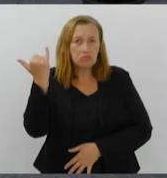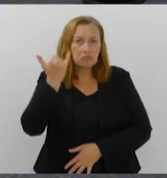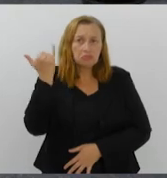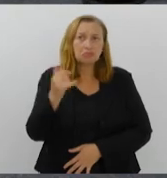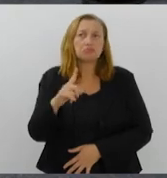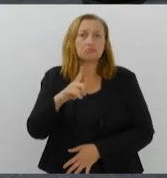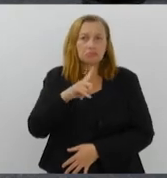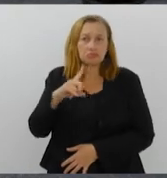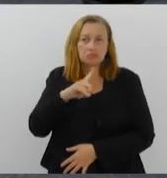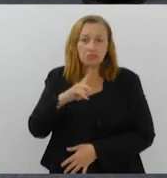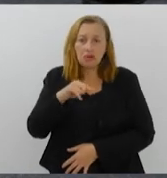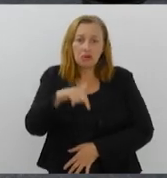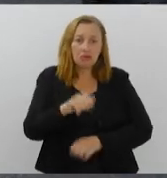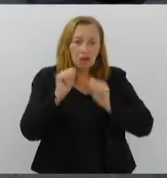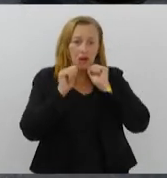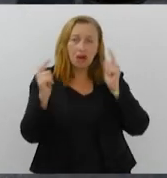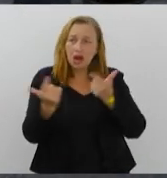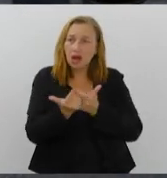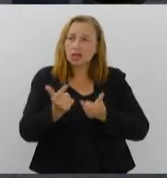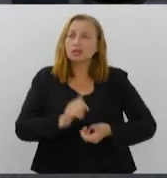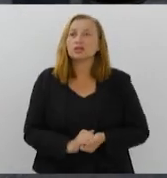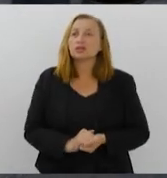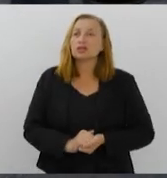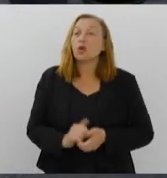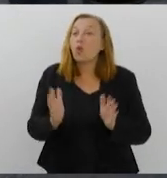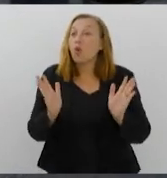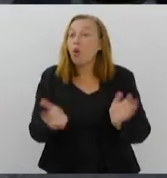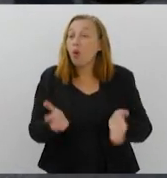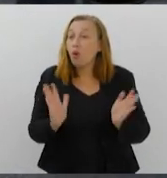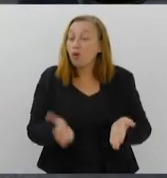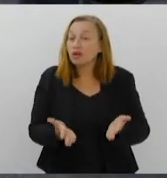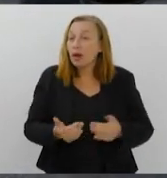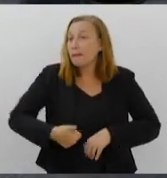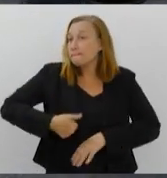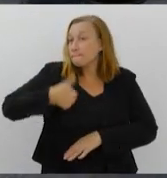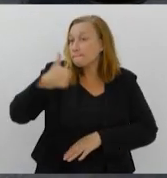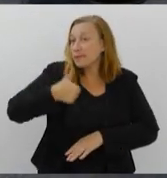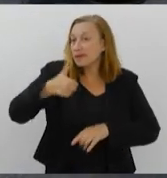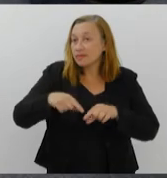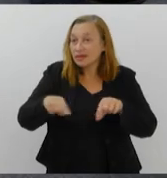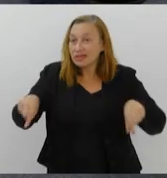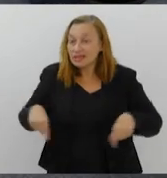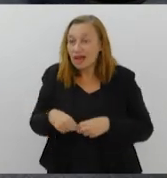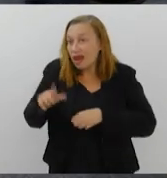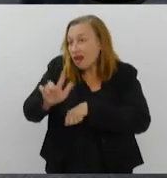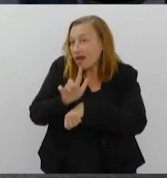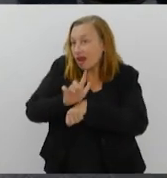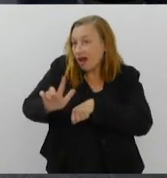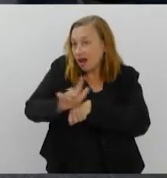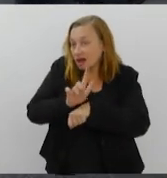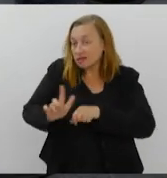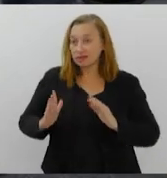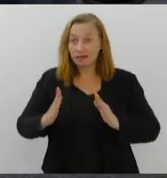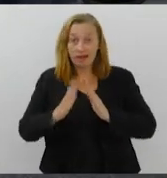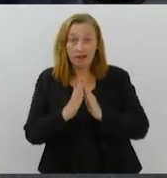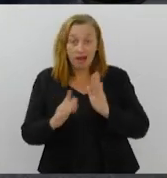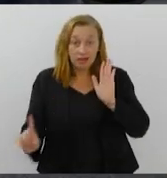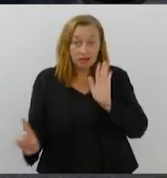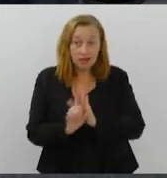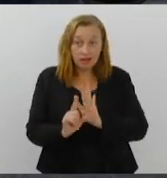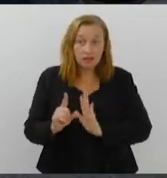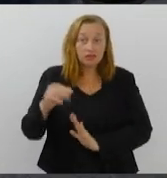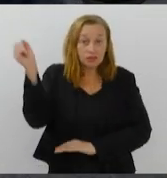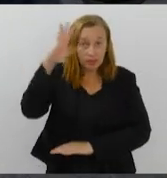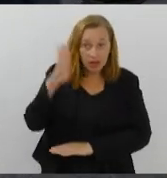tem aqui na Assembleia Legislativa, hoje, a primeira sala lilás em casas legislativas do